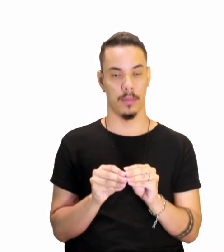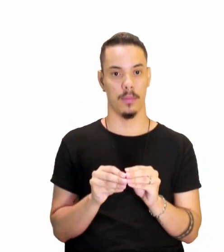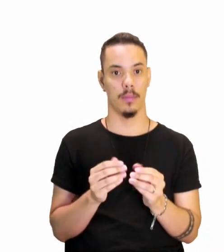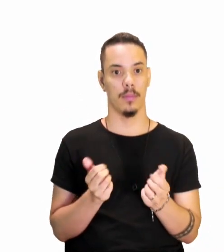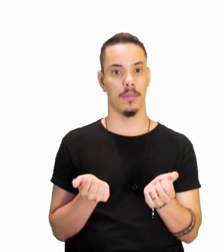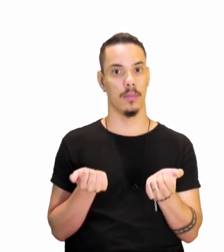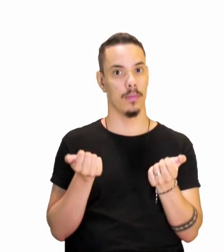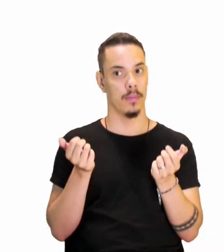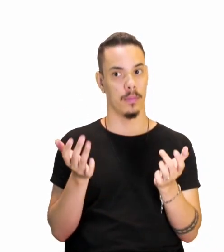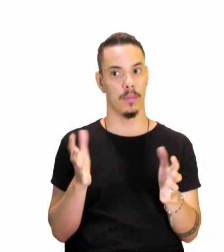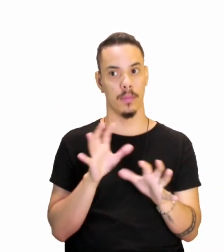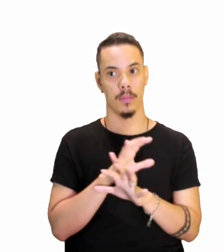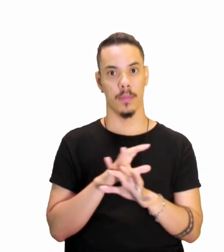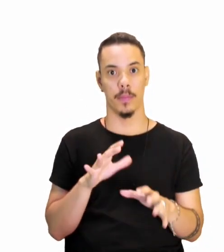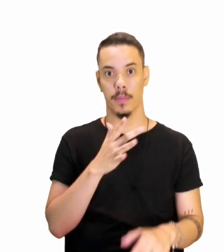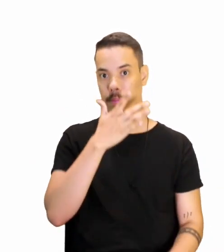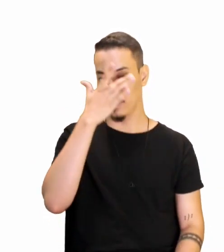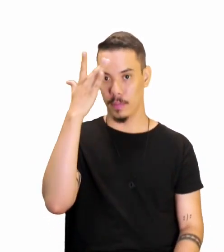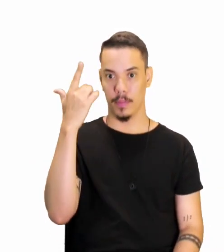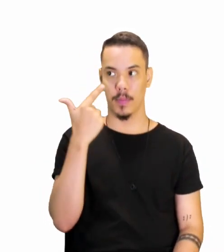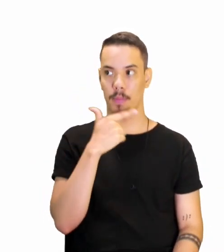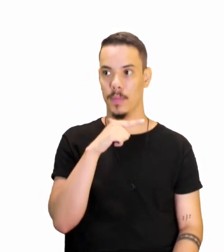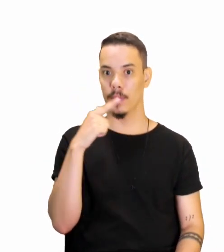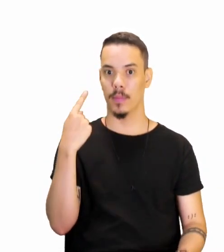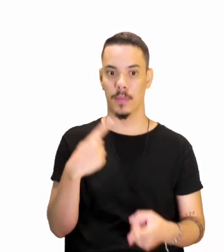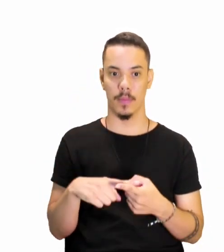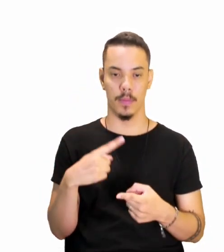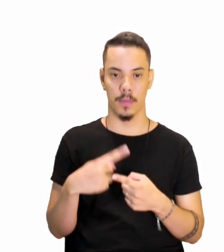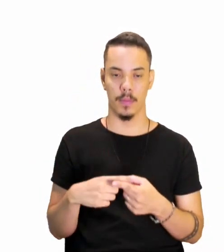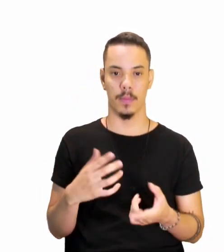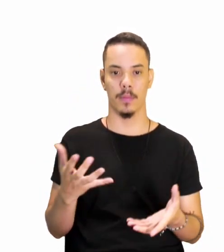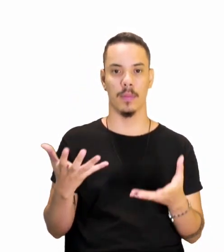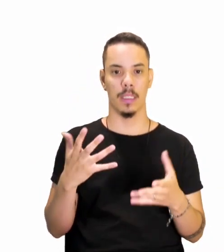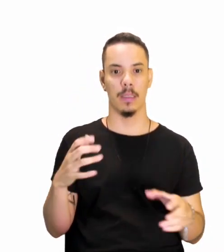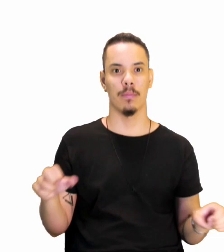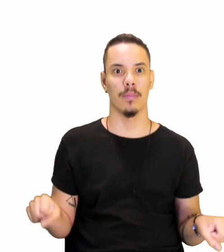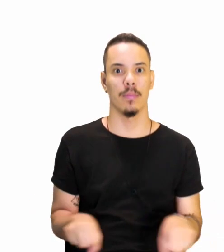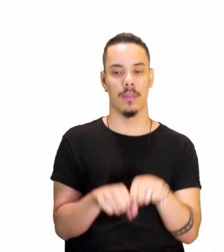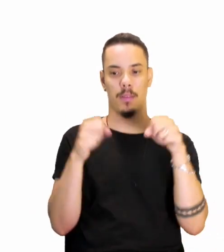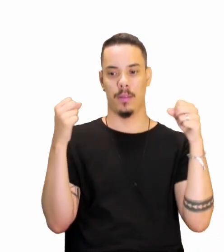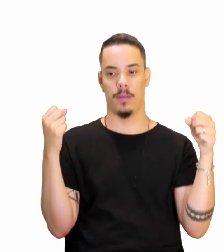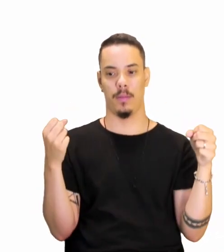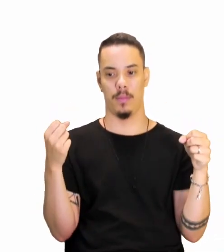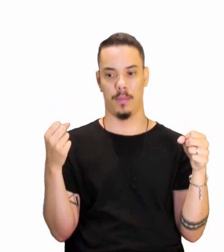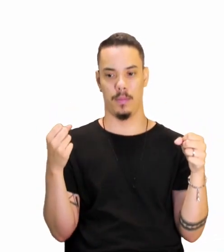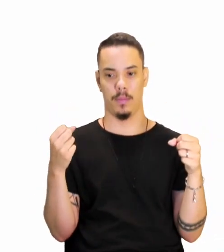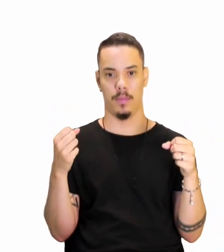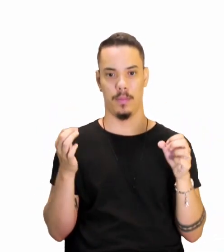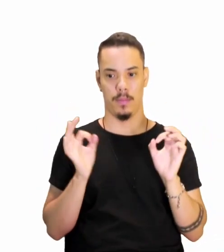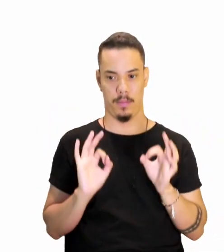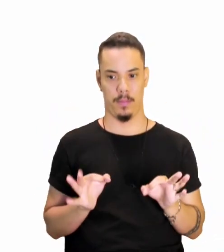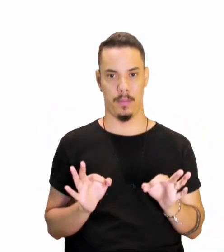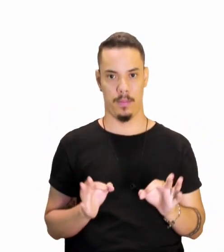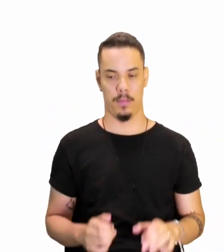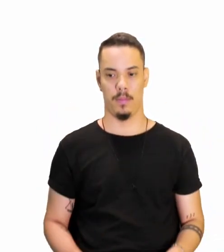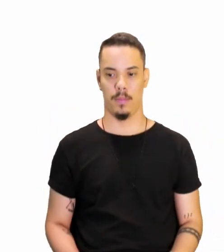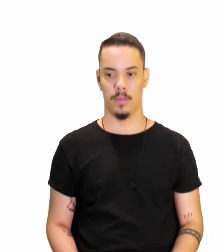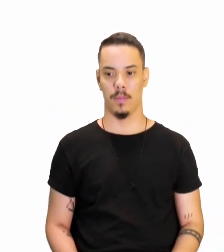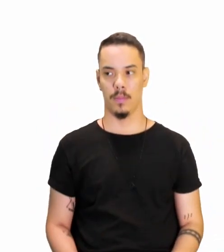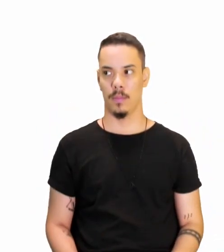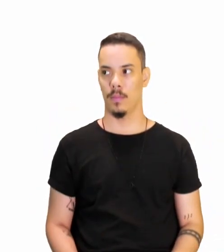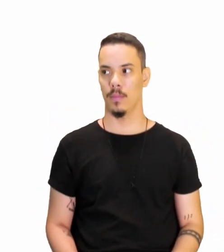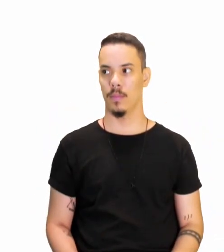cause um riso, porque aqui houve aquela quebra de expectativa, tá bom? Então, meus